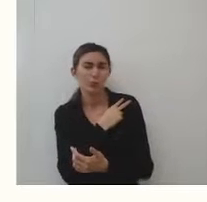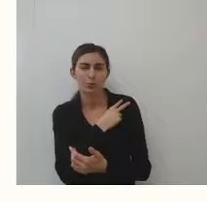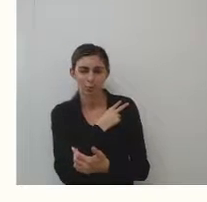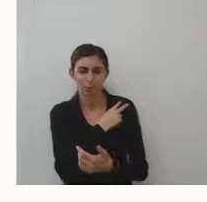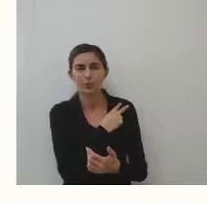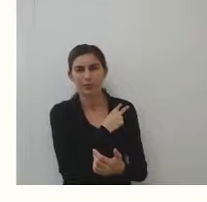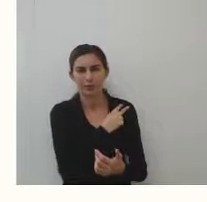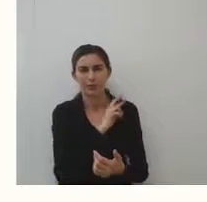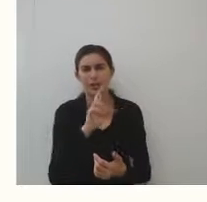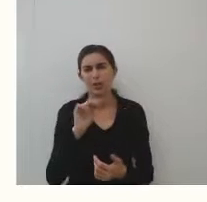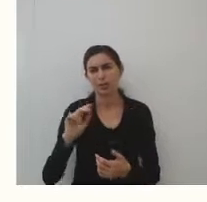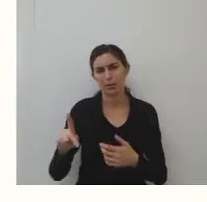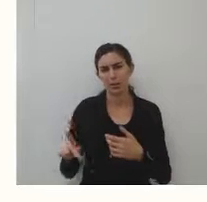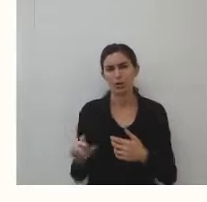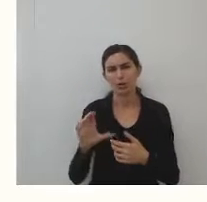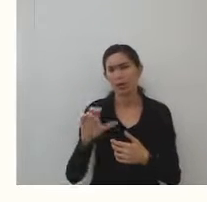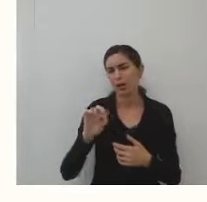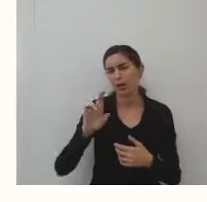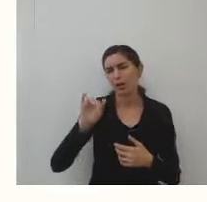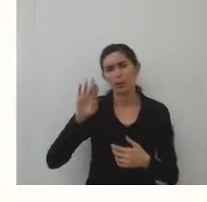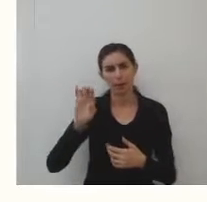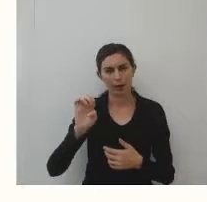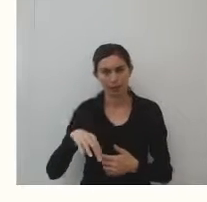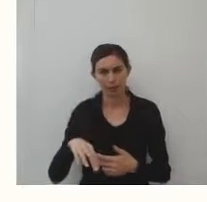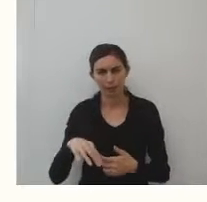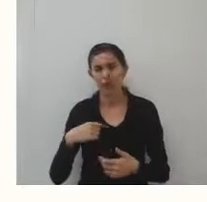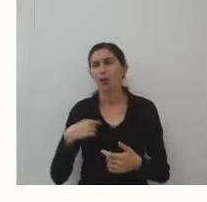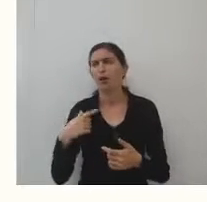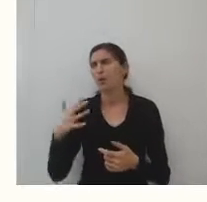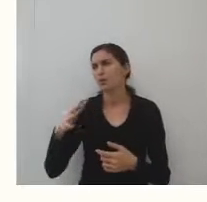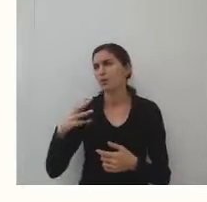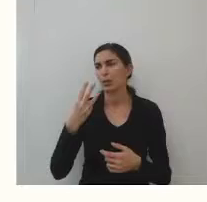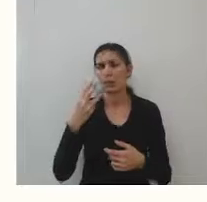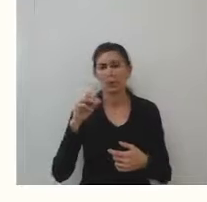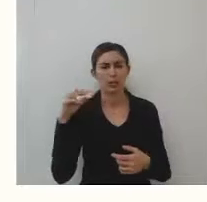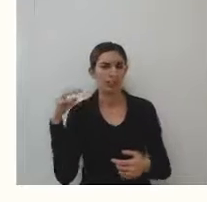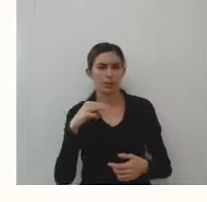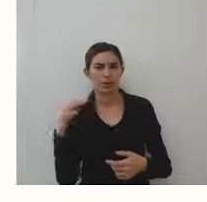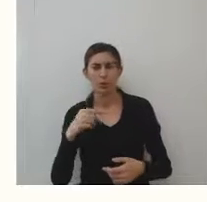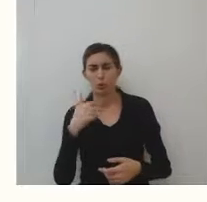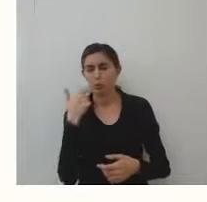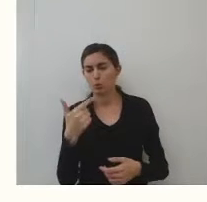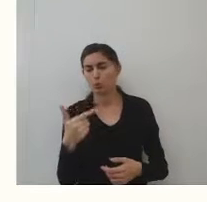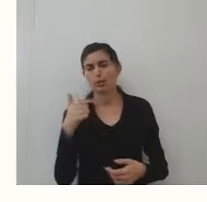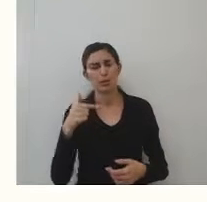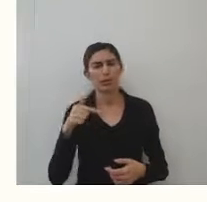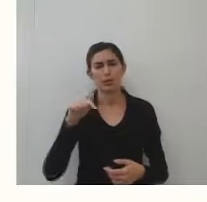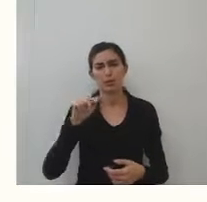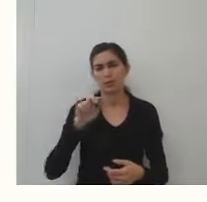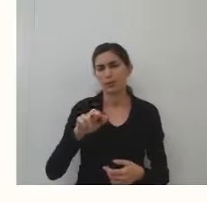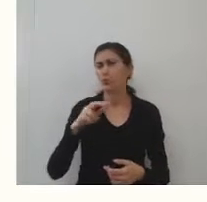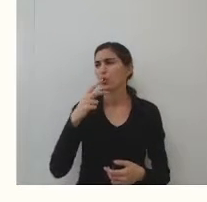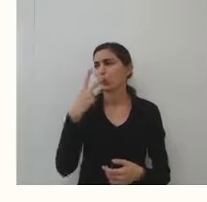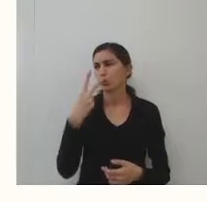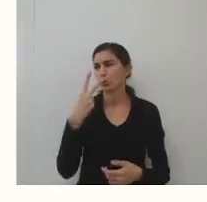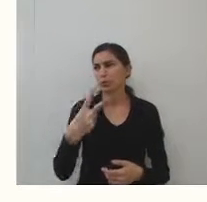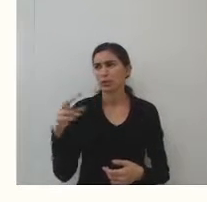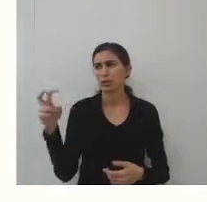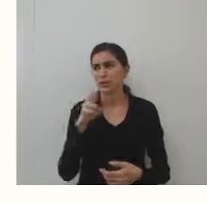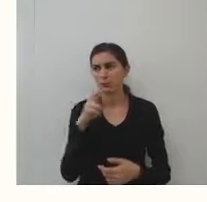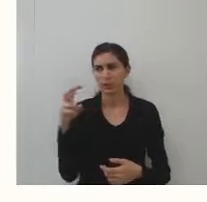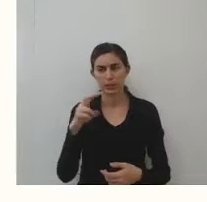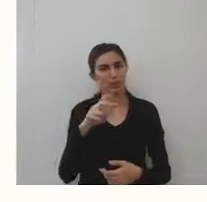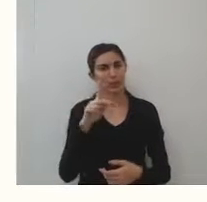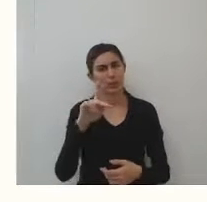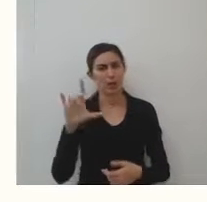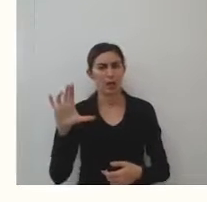tipo um ritmo tipicamente caribenho. Então, ele em 30 minutos vai ser 255. Então, em 1 hora eu